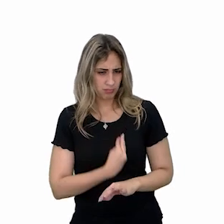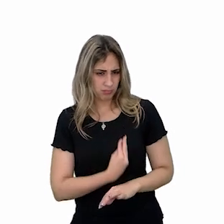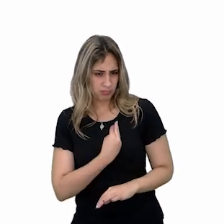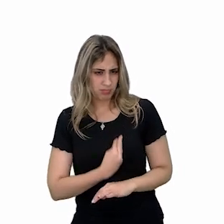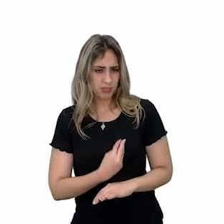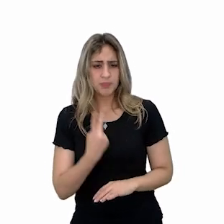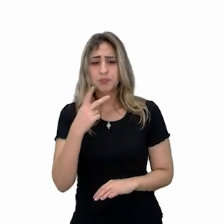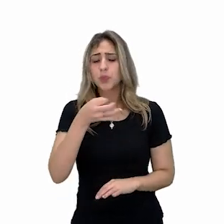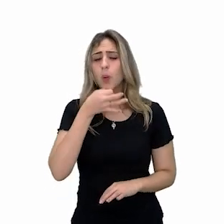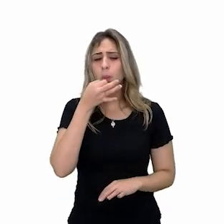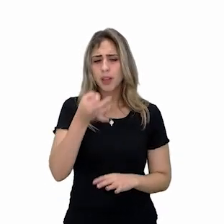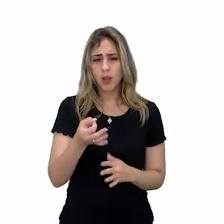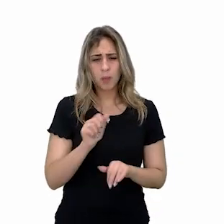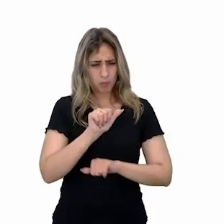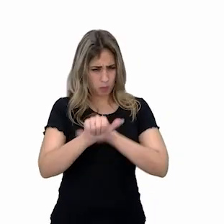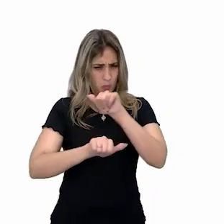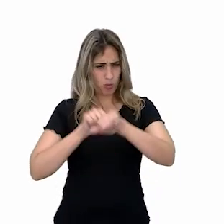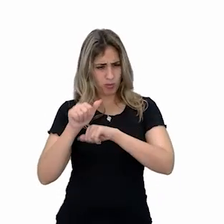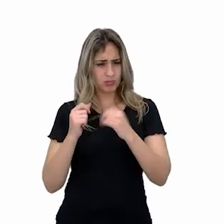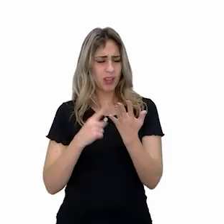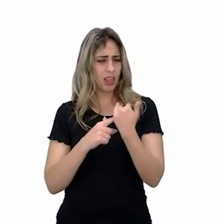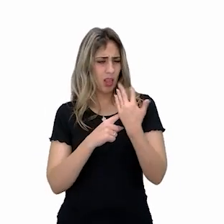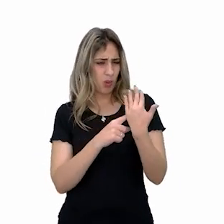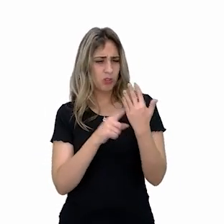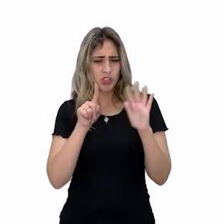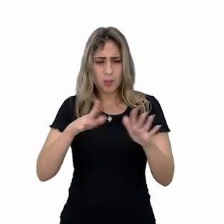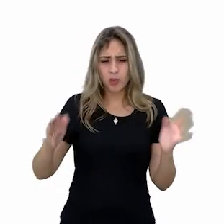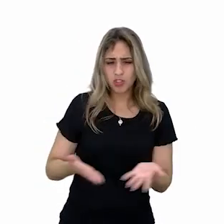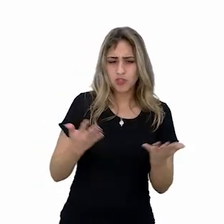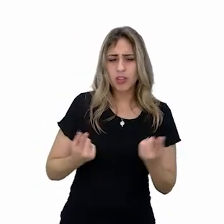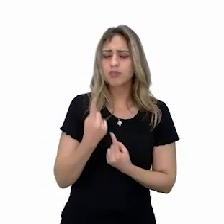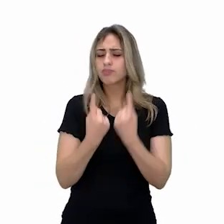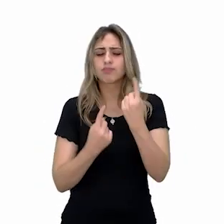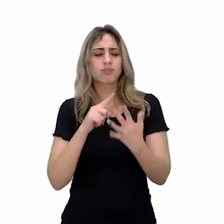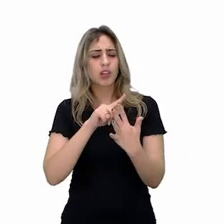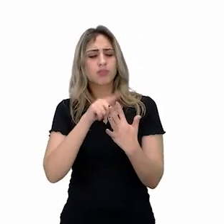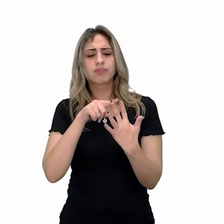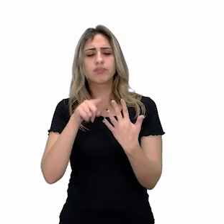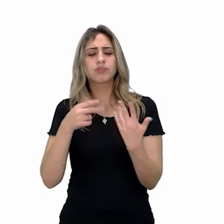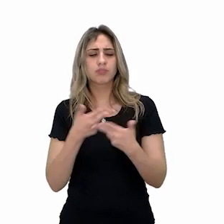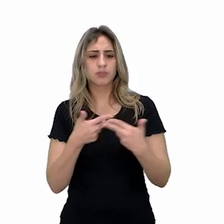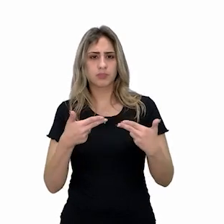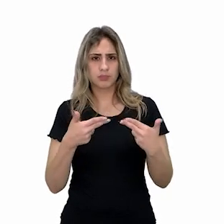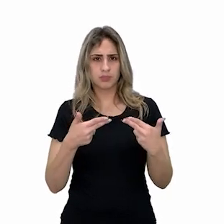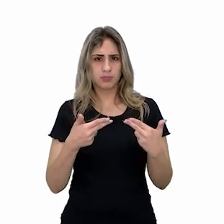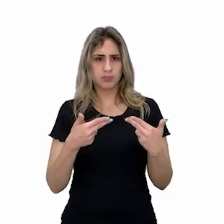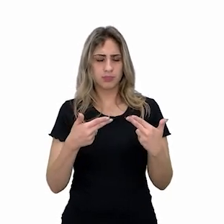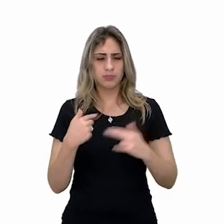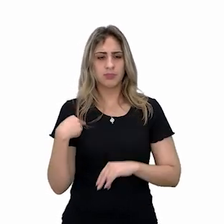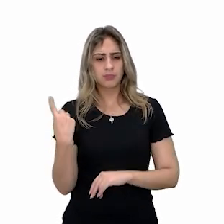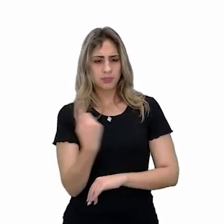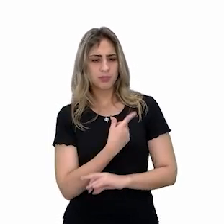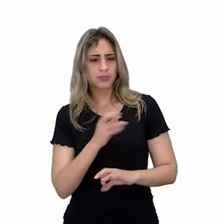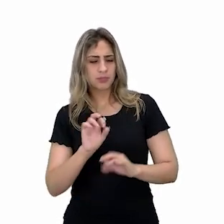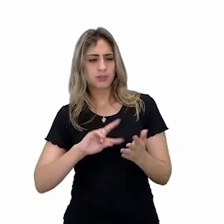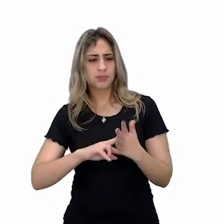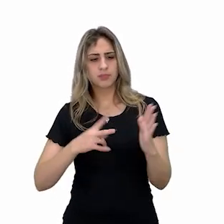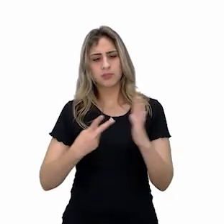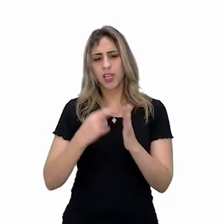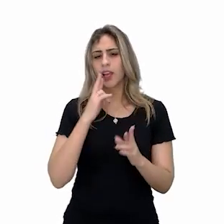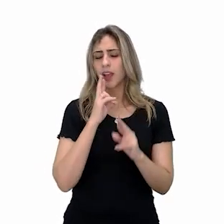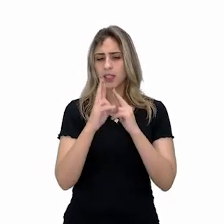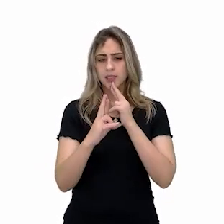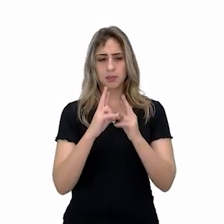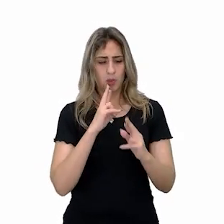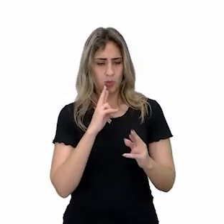na sua opinião, a mudança tecnológica é motivada por quais fatores? E justificar a sua